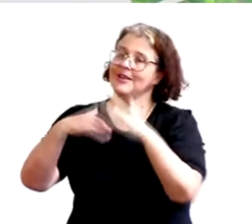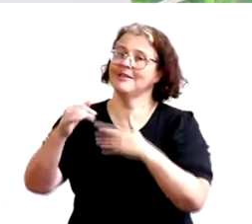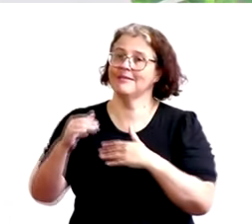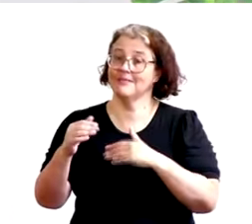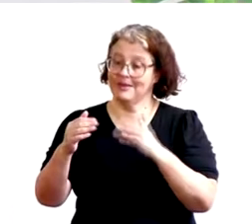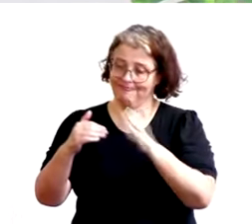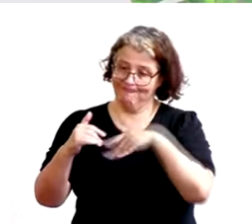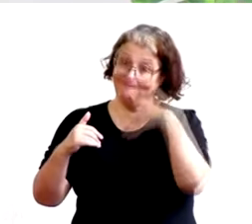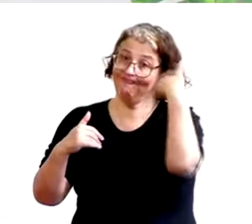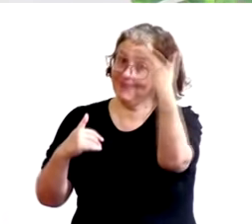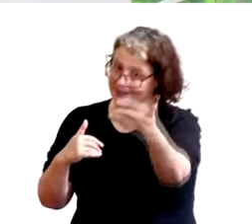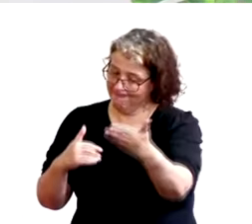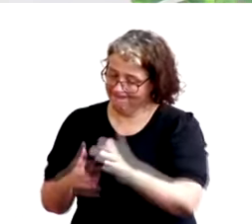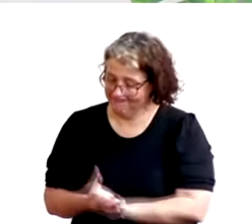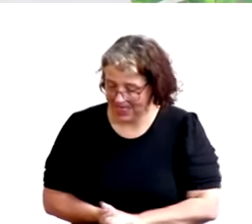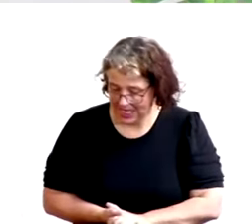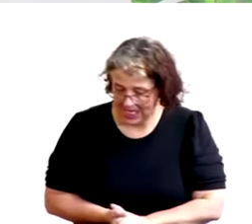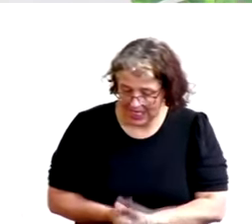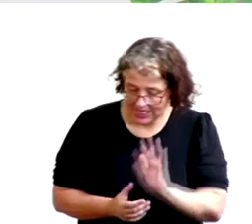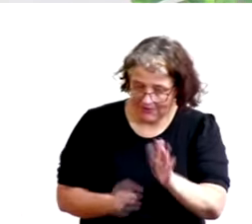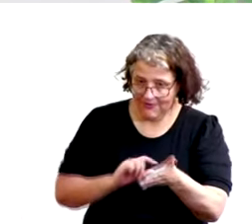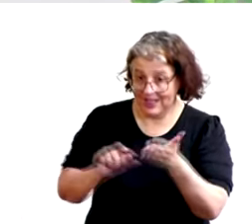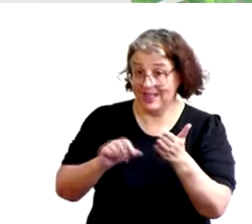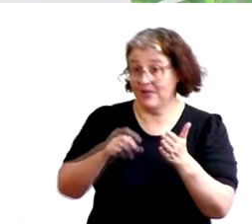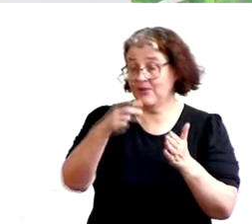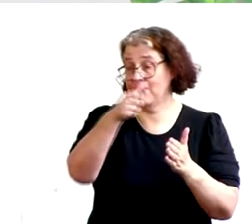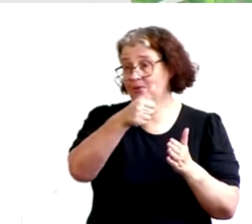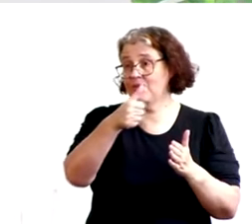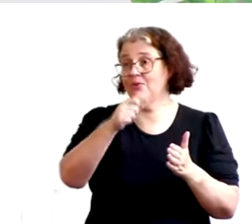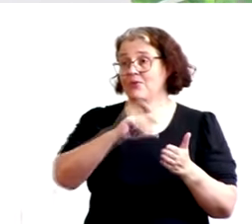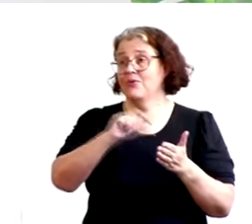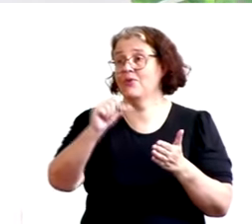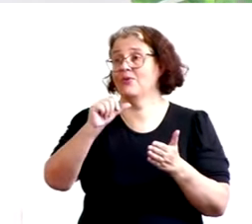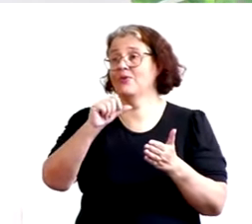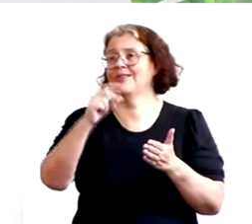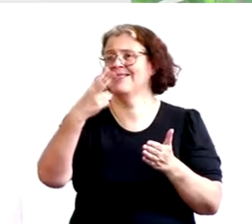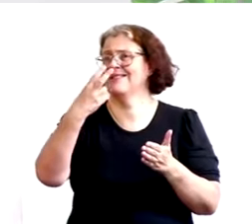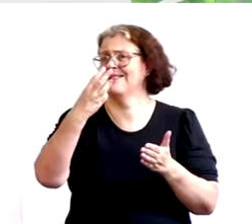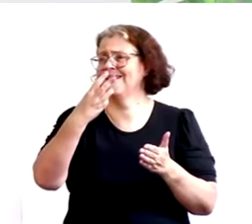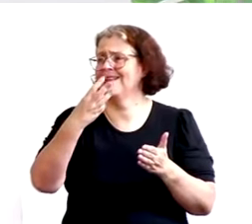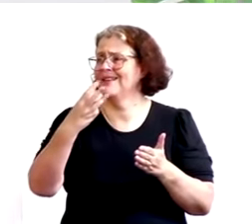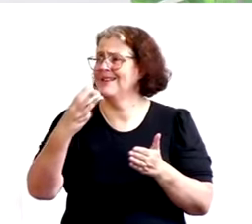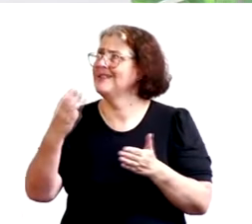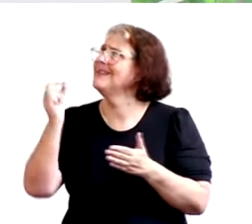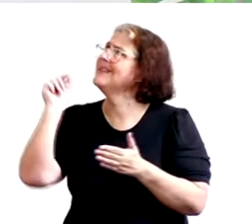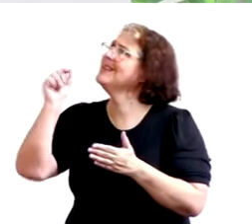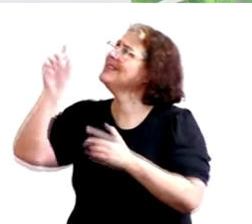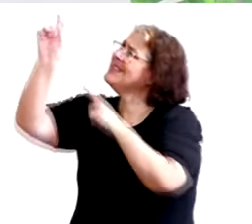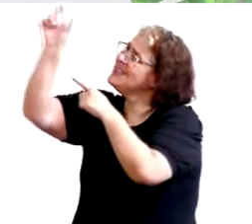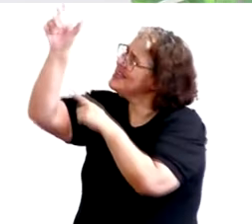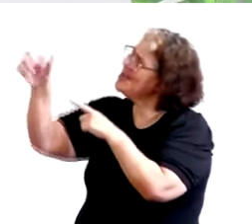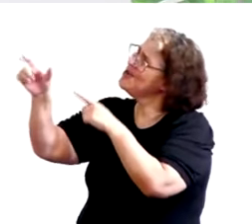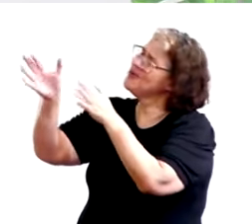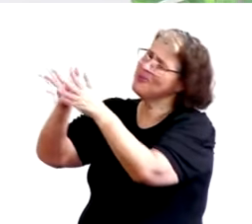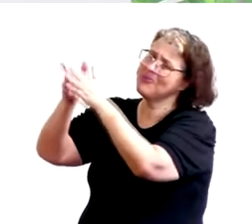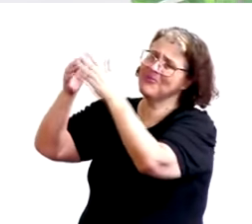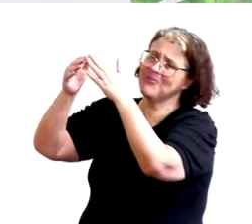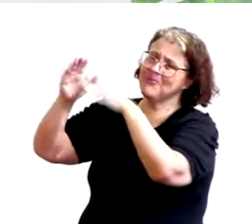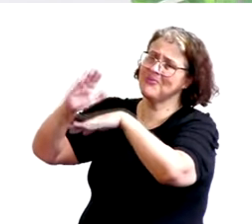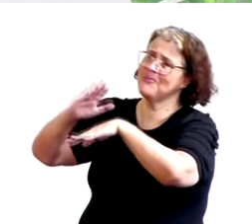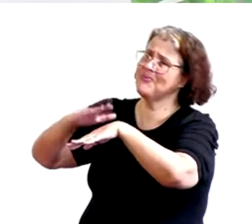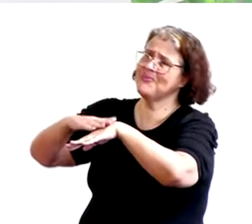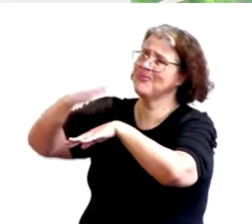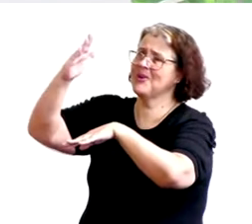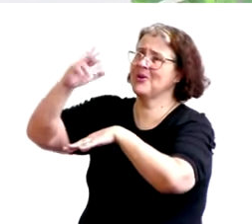além no verso 13 ele vai dizer que Deus é tão grande como nosso Deus ele está refletindo